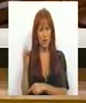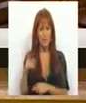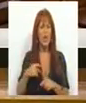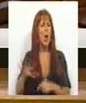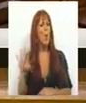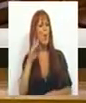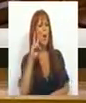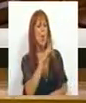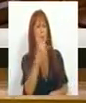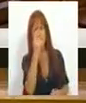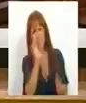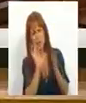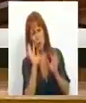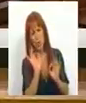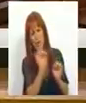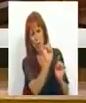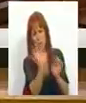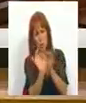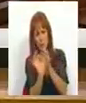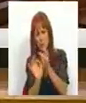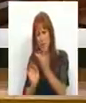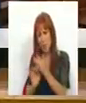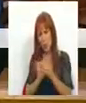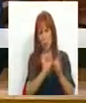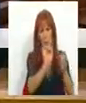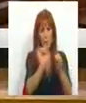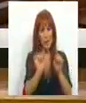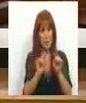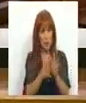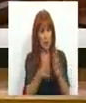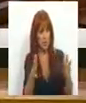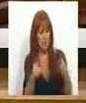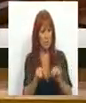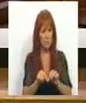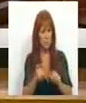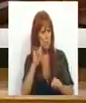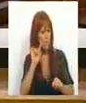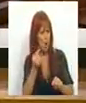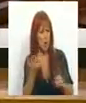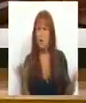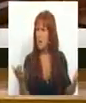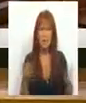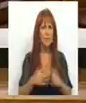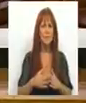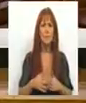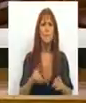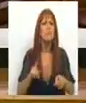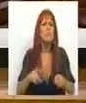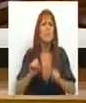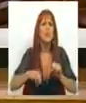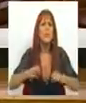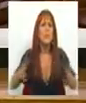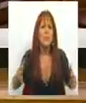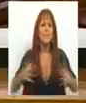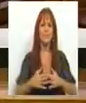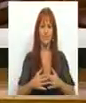quando olhamos com um bocadinho mais de cuidado para a composição deste crescimento, ficámos a saber o que tinha